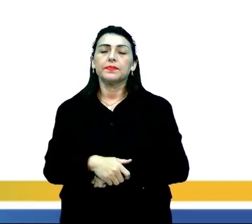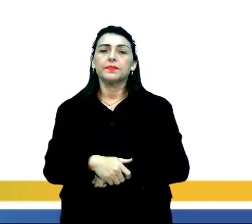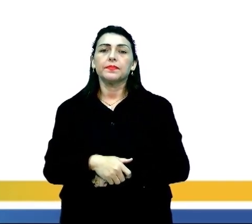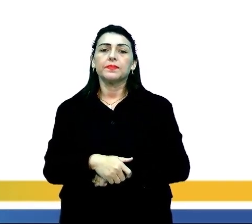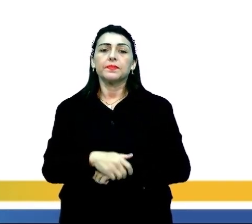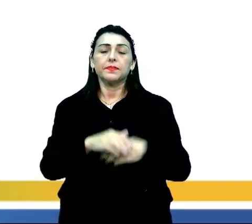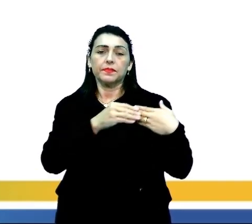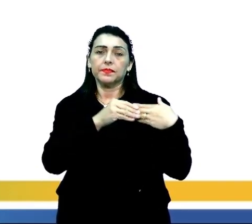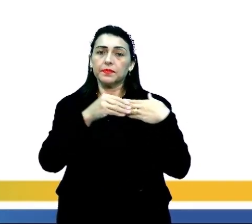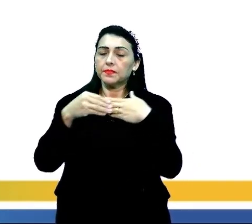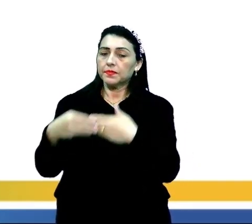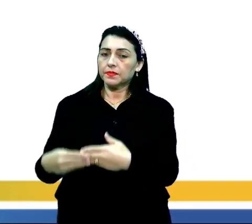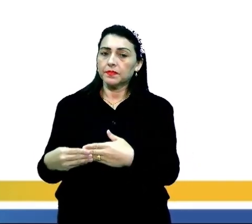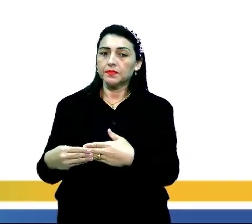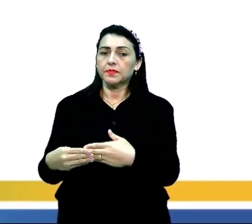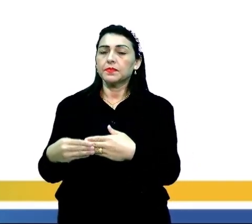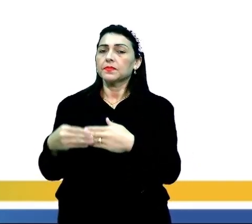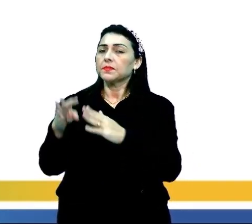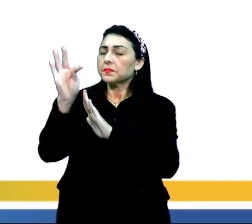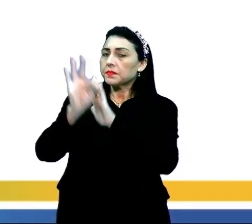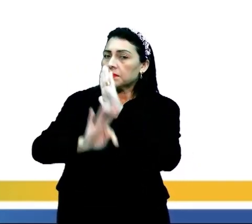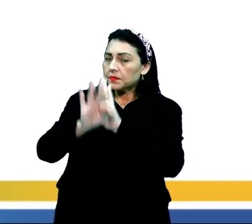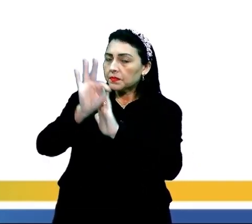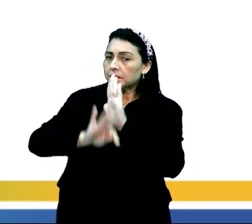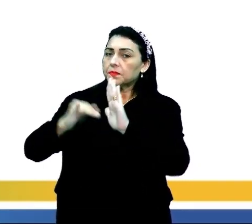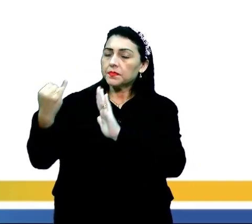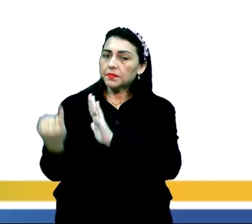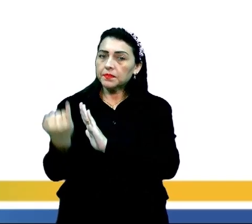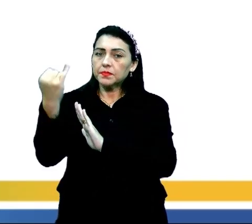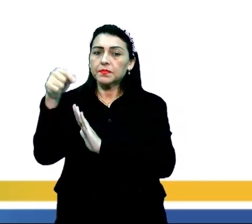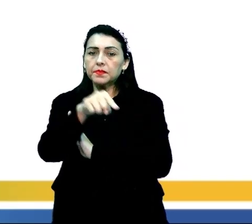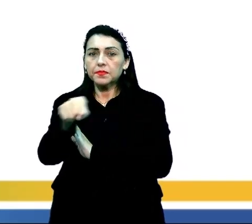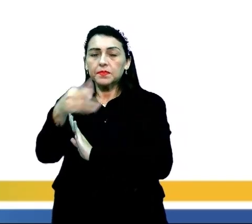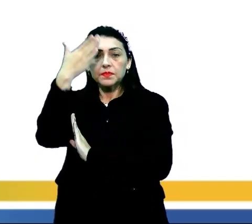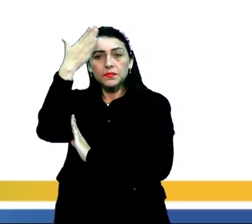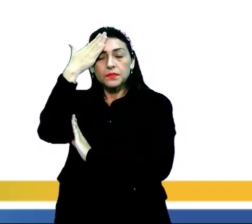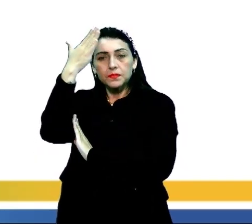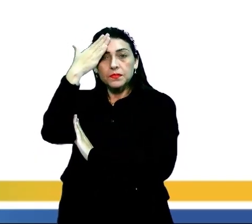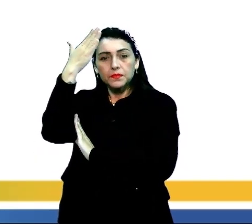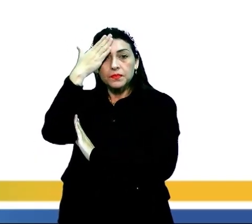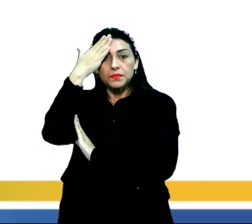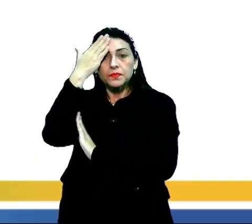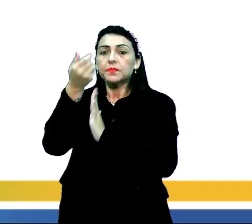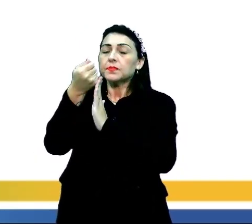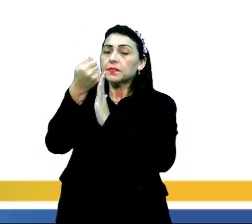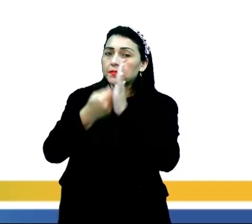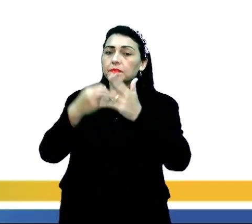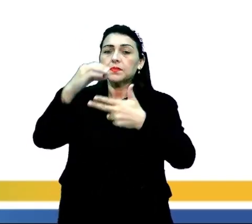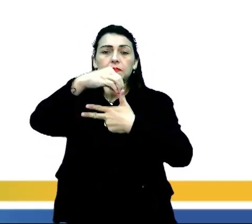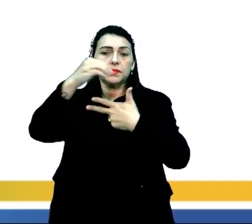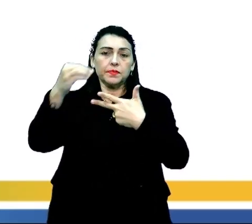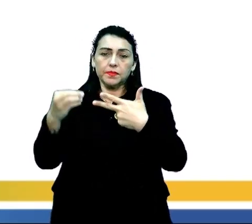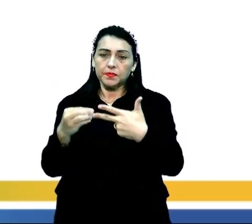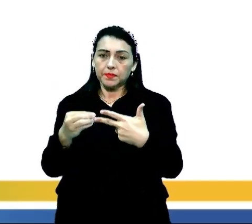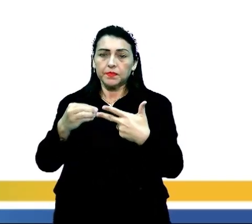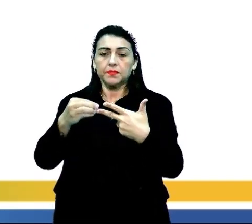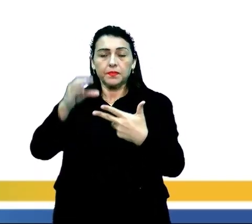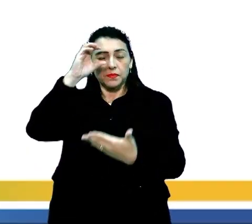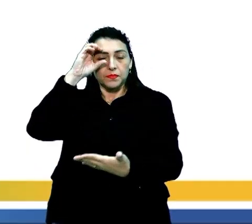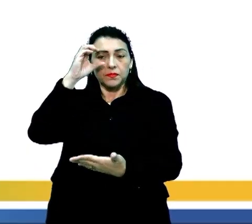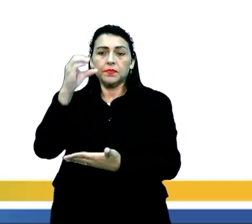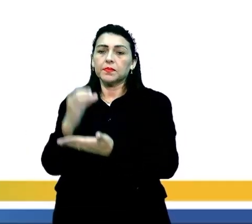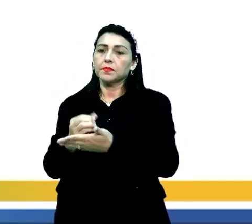E aí eu trouxe um textinho aqui também que é importante que vocês saibam, que é na redação do Enem, a tese